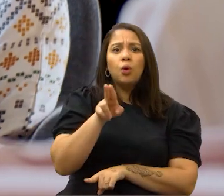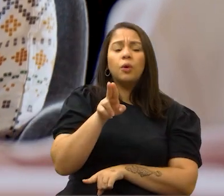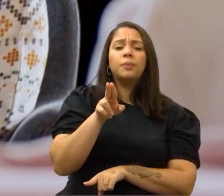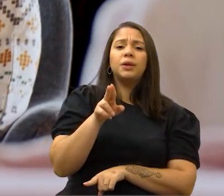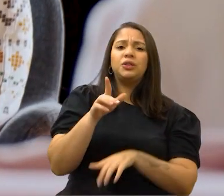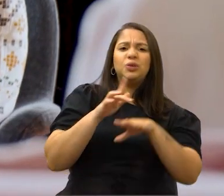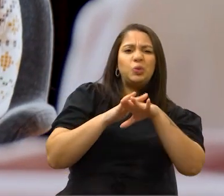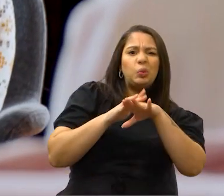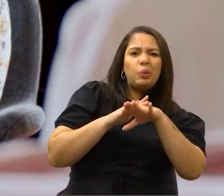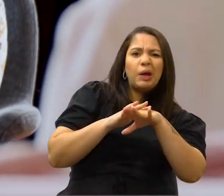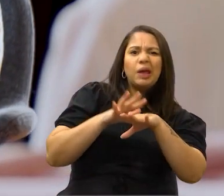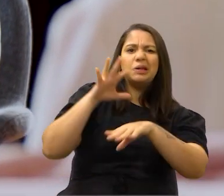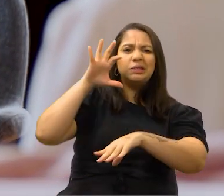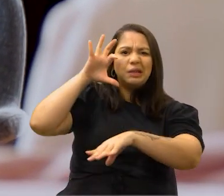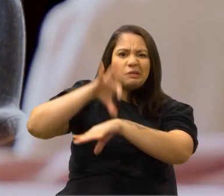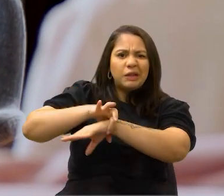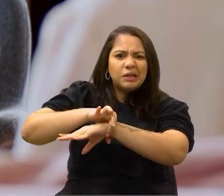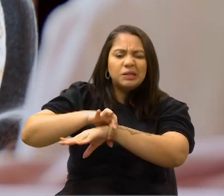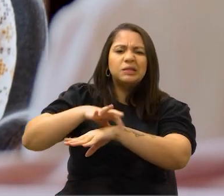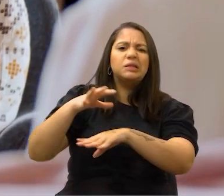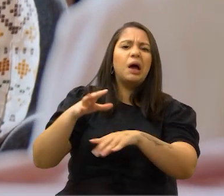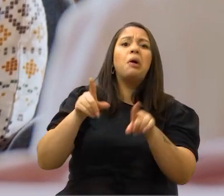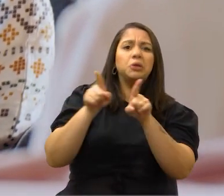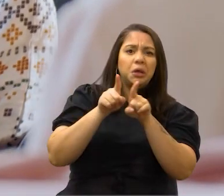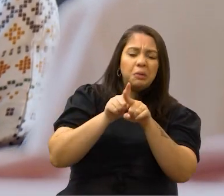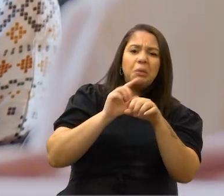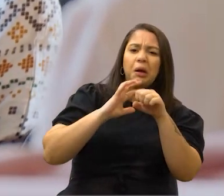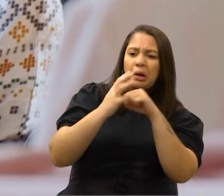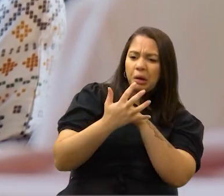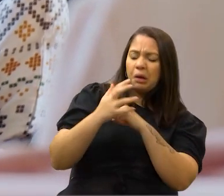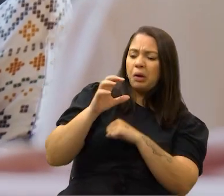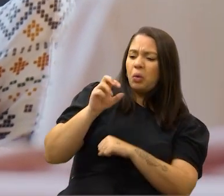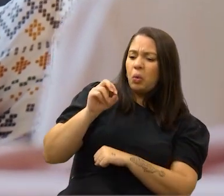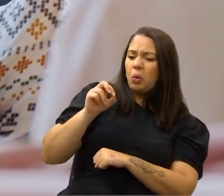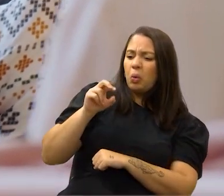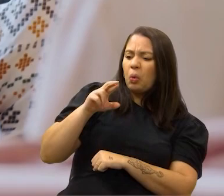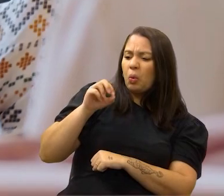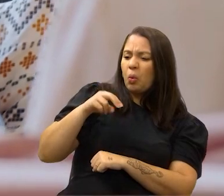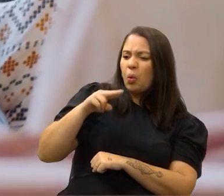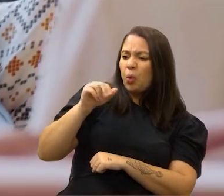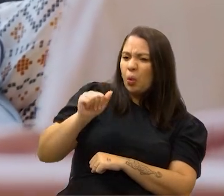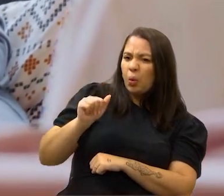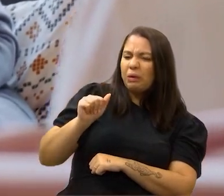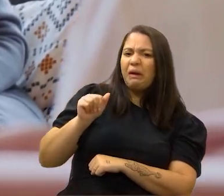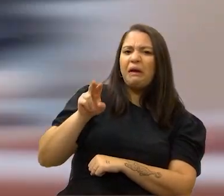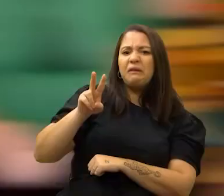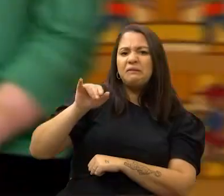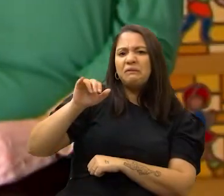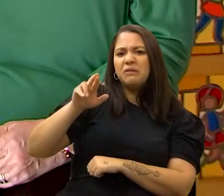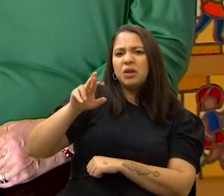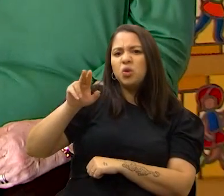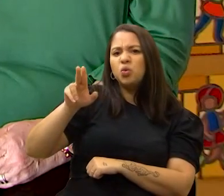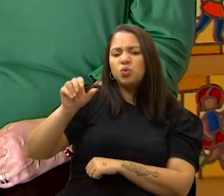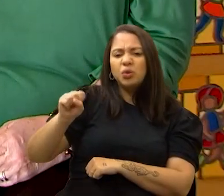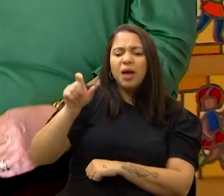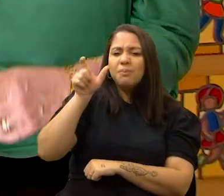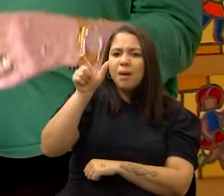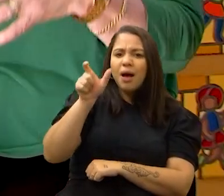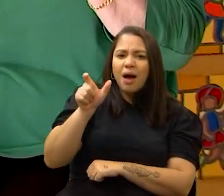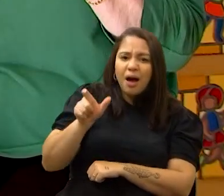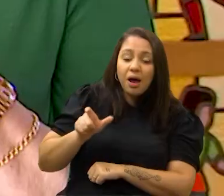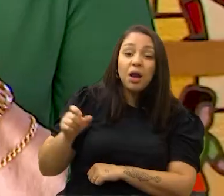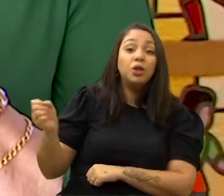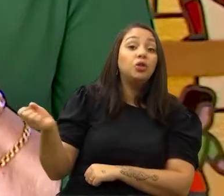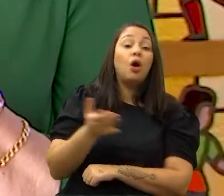de doenças, infecção, o próprio coronavírus, né? Então,